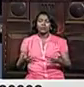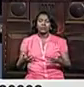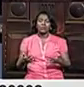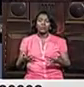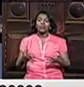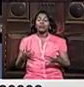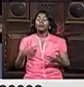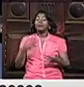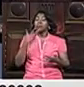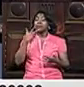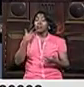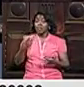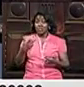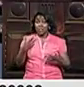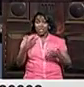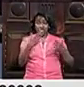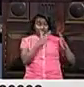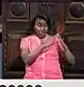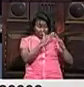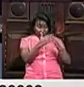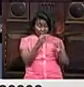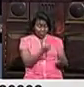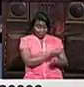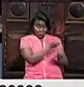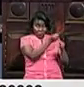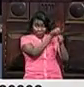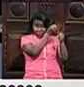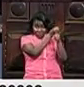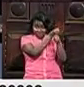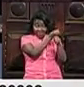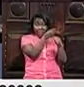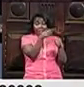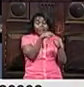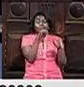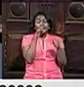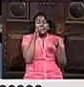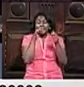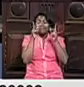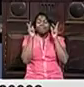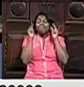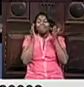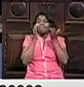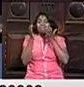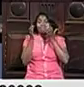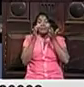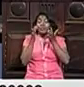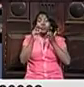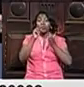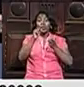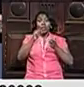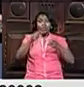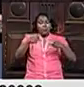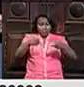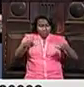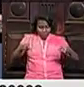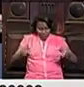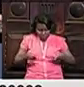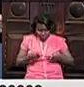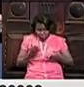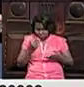Falei: os imóveis construídos representam um belo prato de